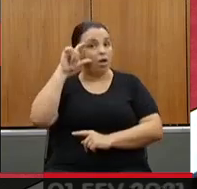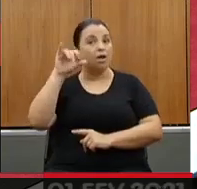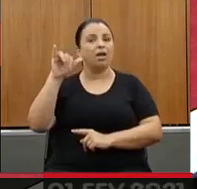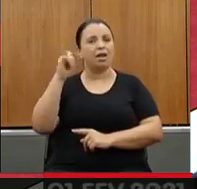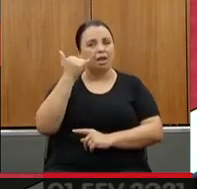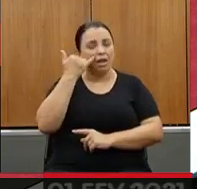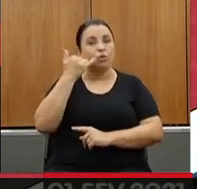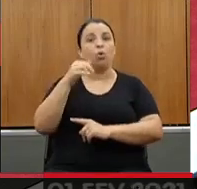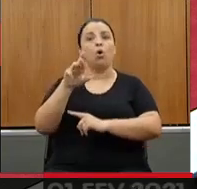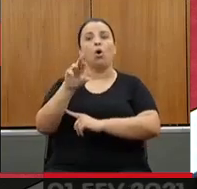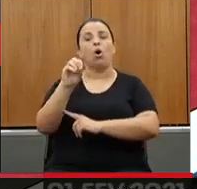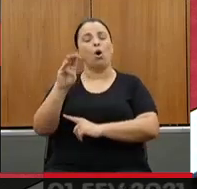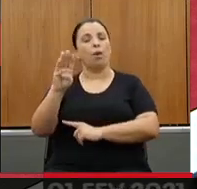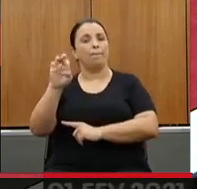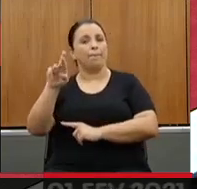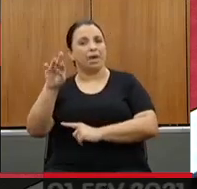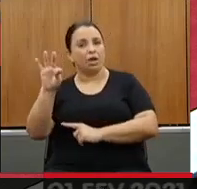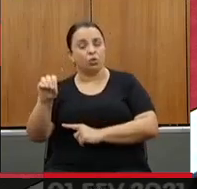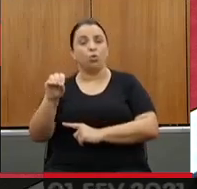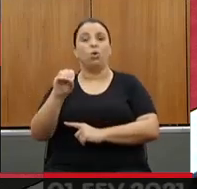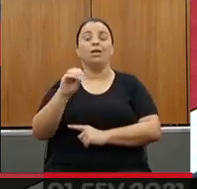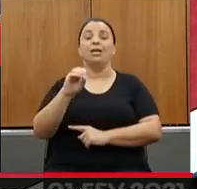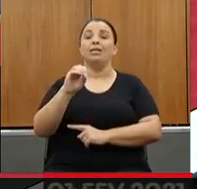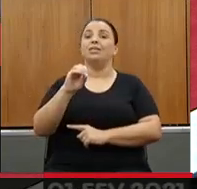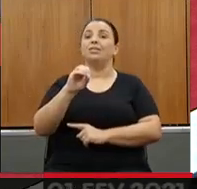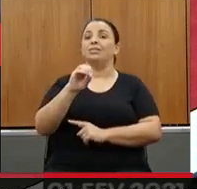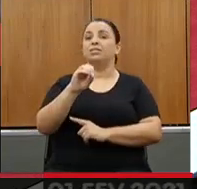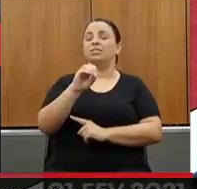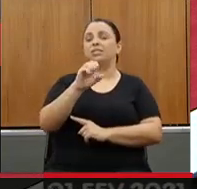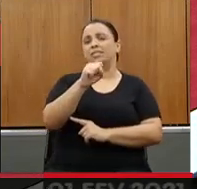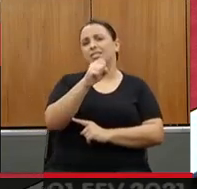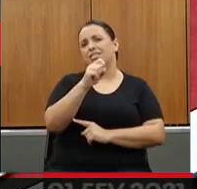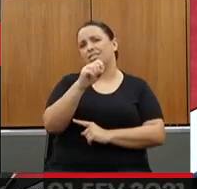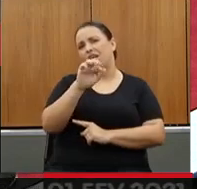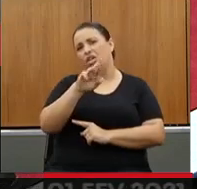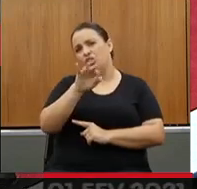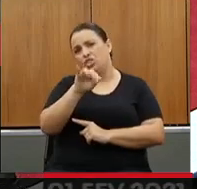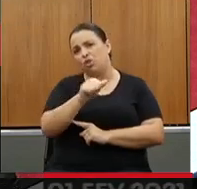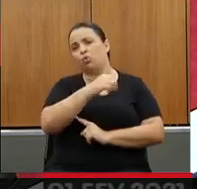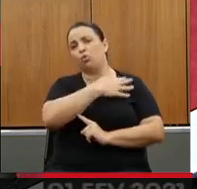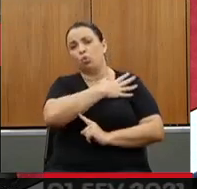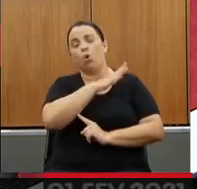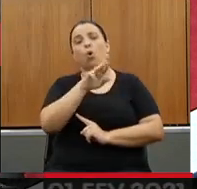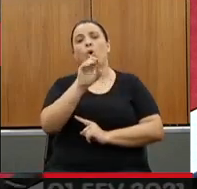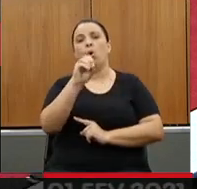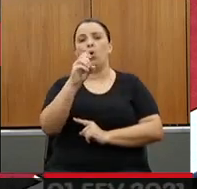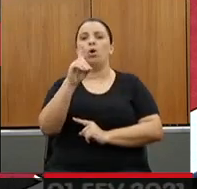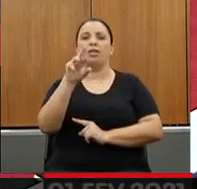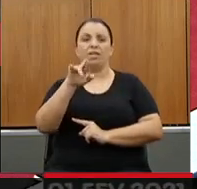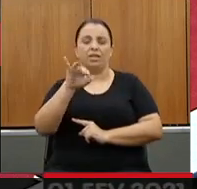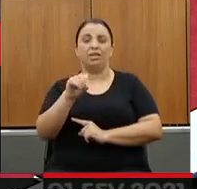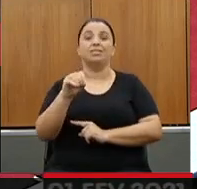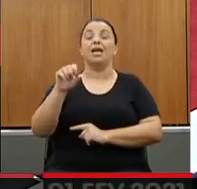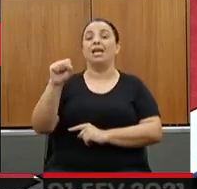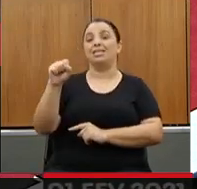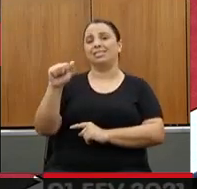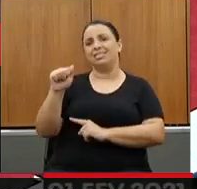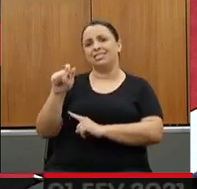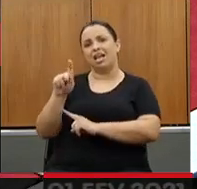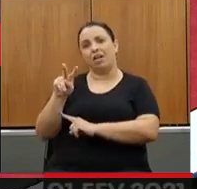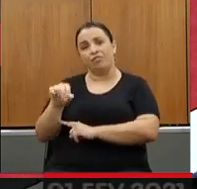Roberto Andrade, Sargento Rodrigues, Sávio Souza Cruz, Tiago